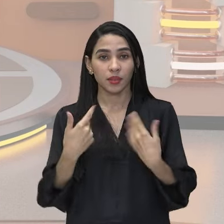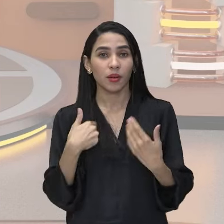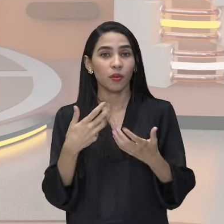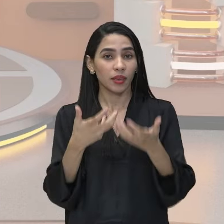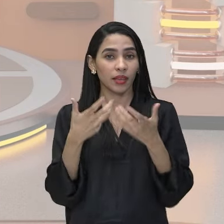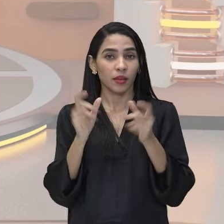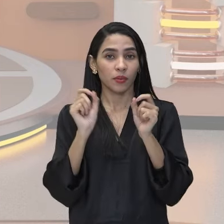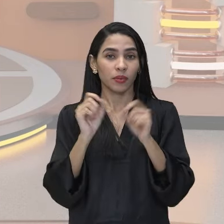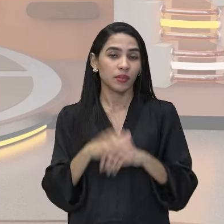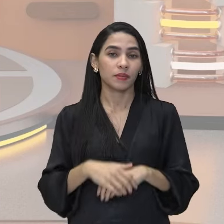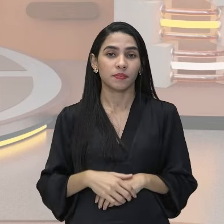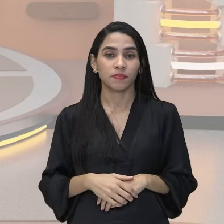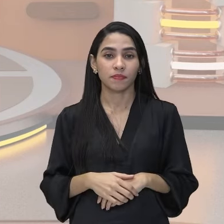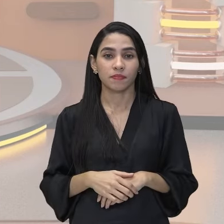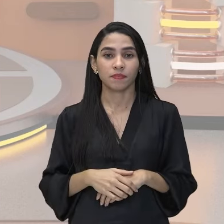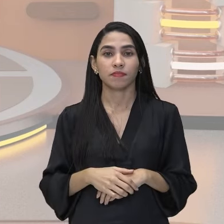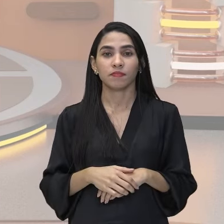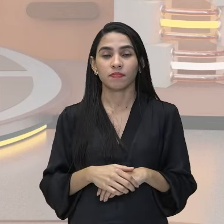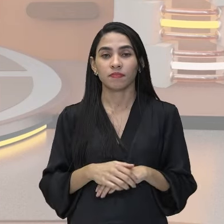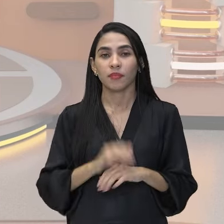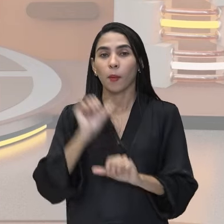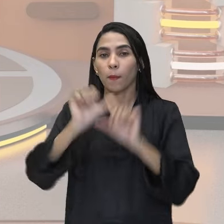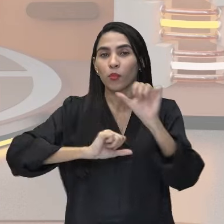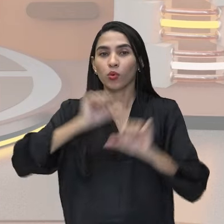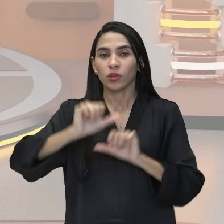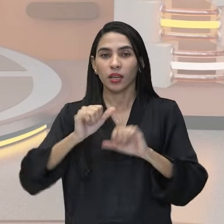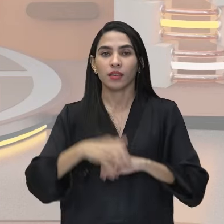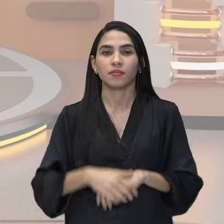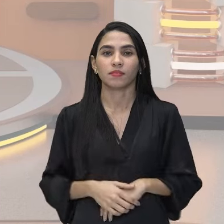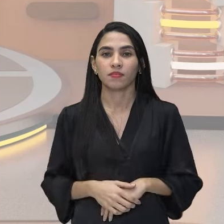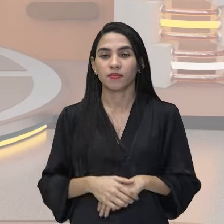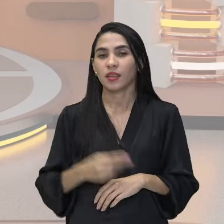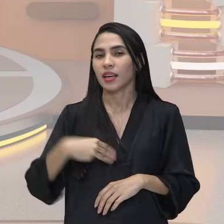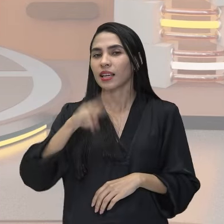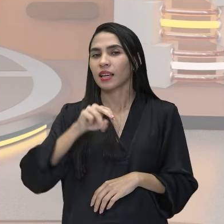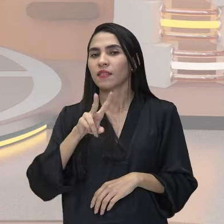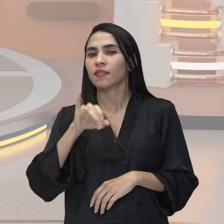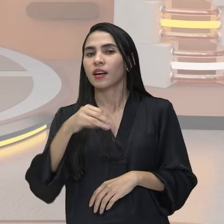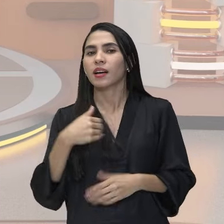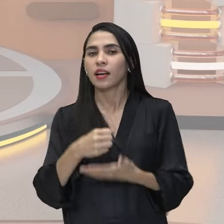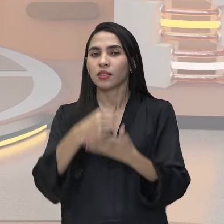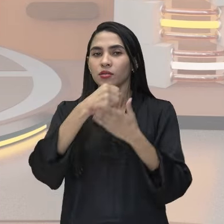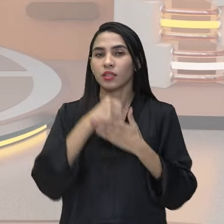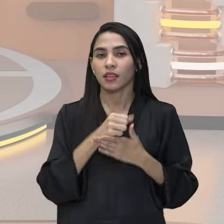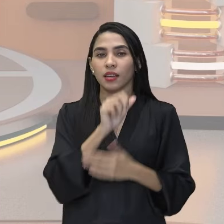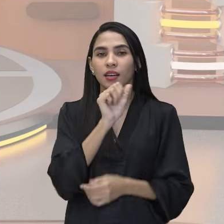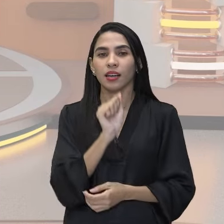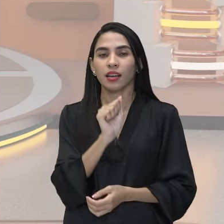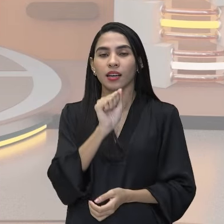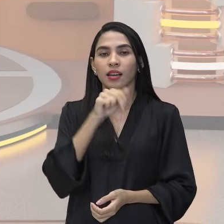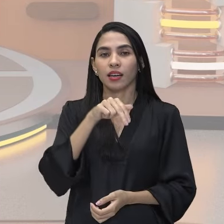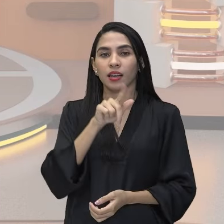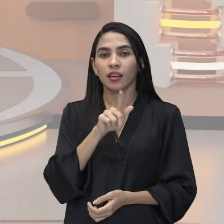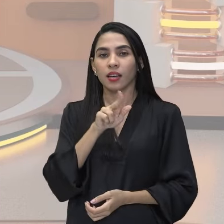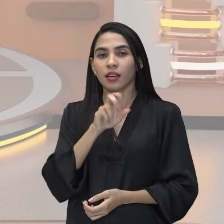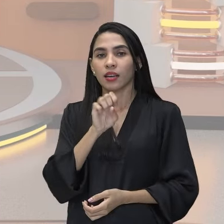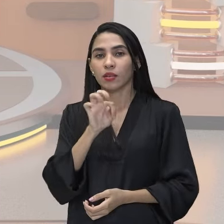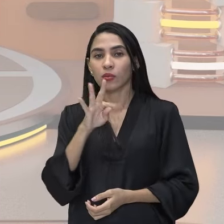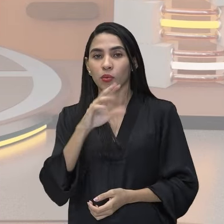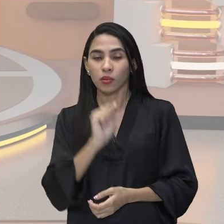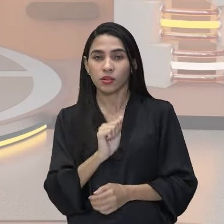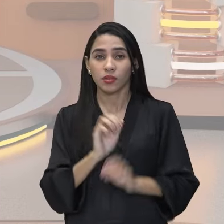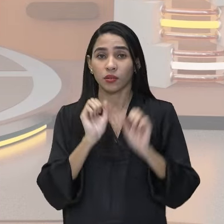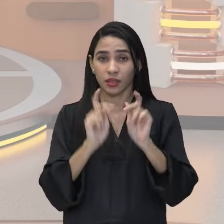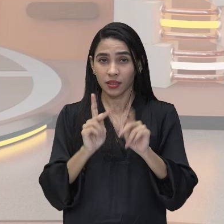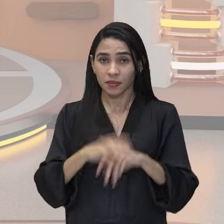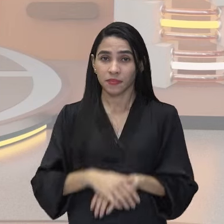quê? Sair dessa existência inautêntica. Quem que vai me ajudar a fazer isso? A angústia. Tá certo? Então, agora, nesse